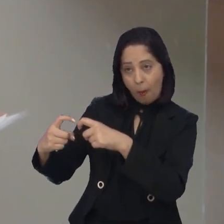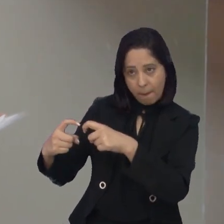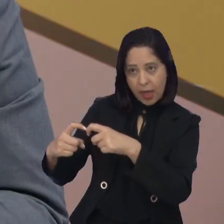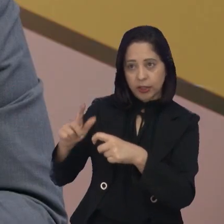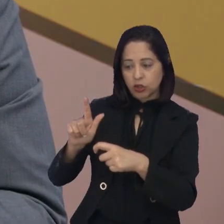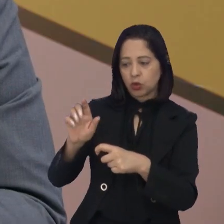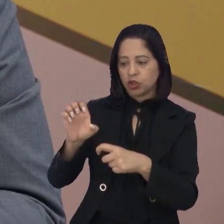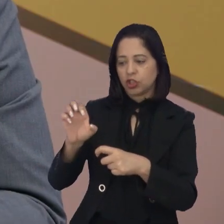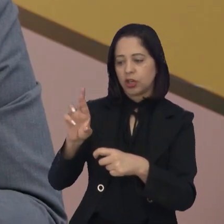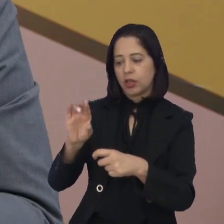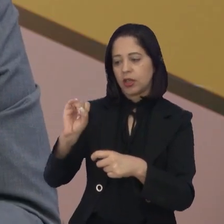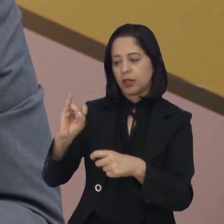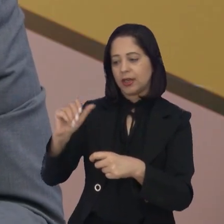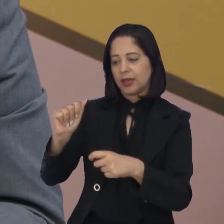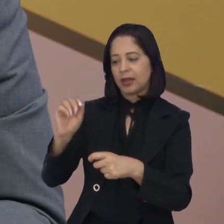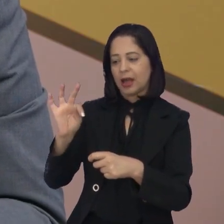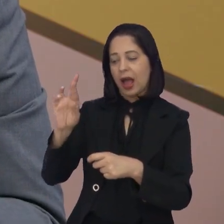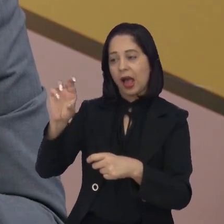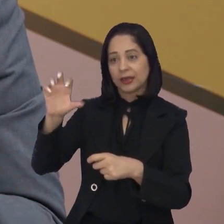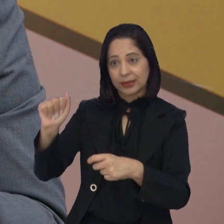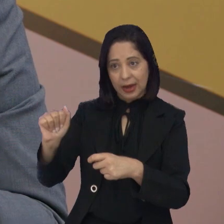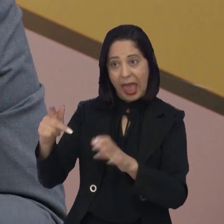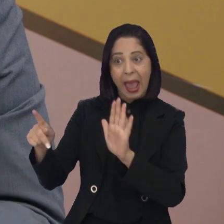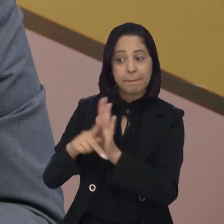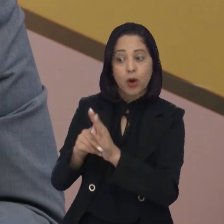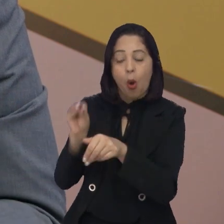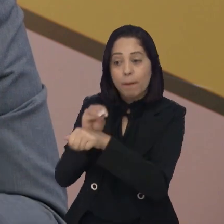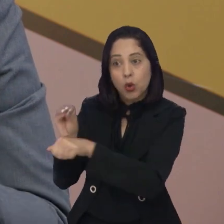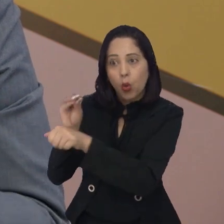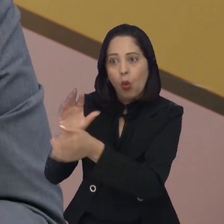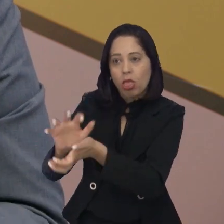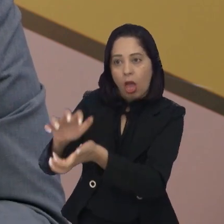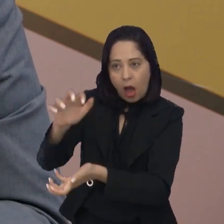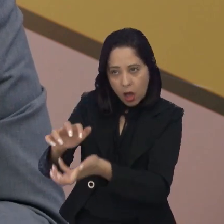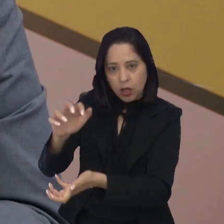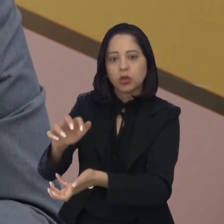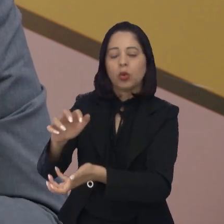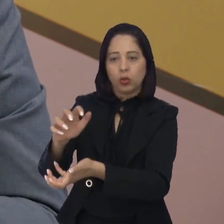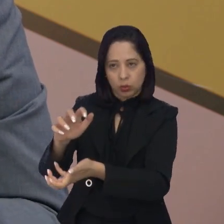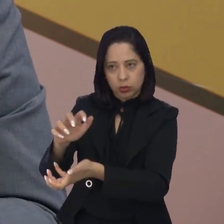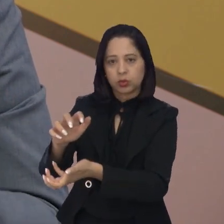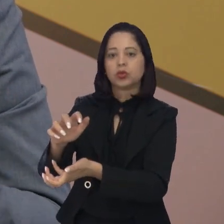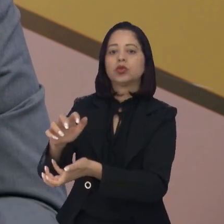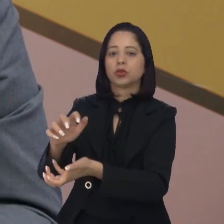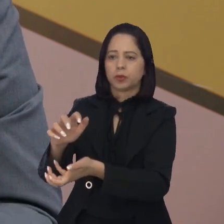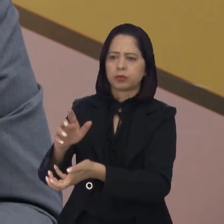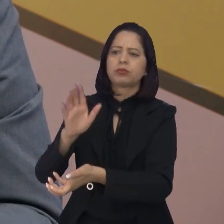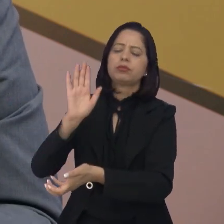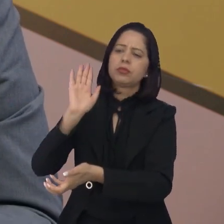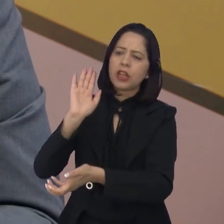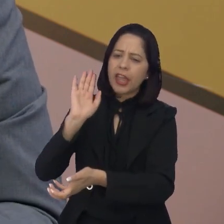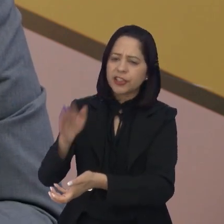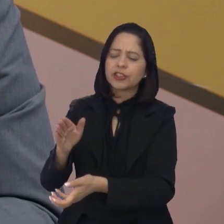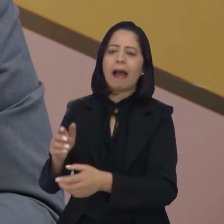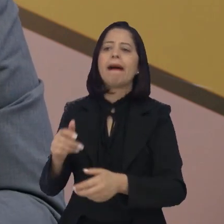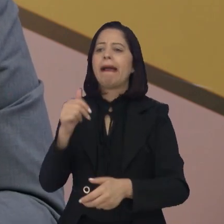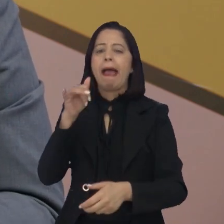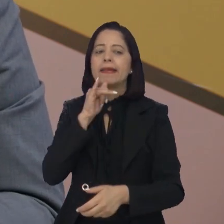também, então quanto mais cedo você já ter o contato, uma relação com o médico que já tem todo o seu histórico de